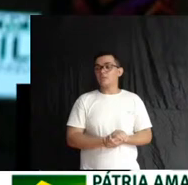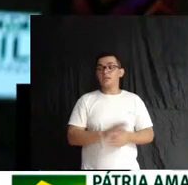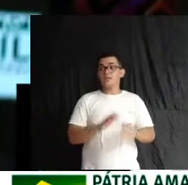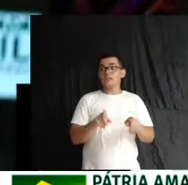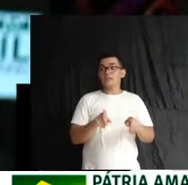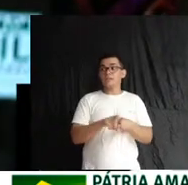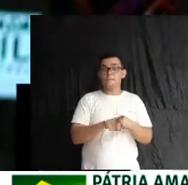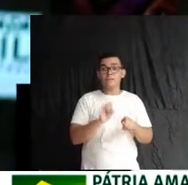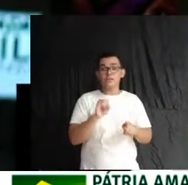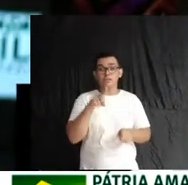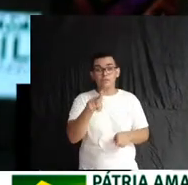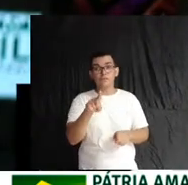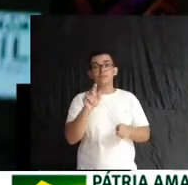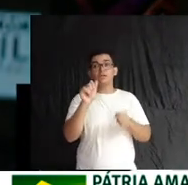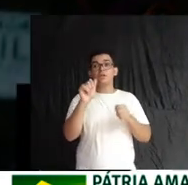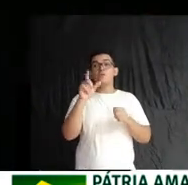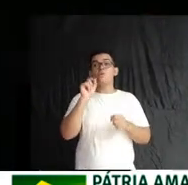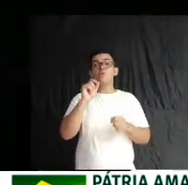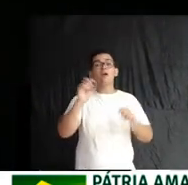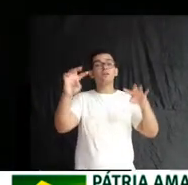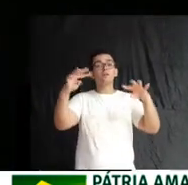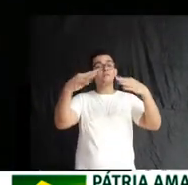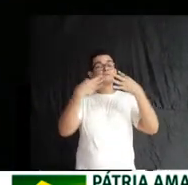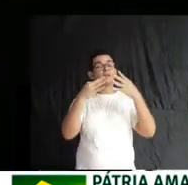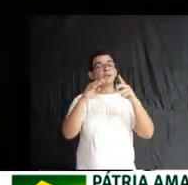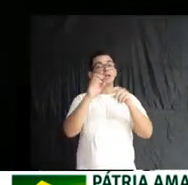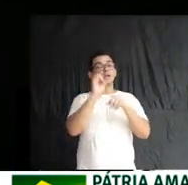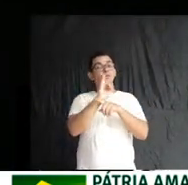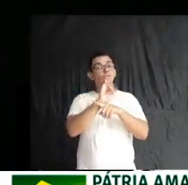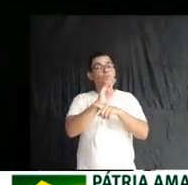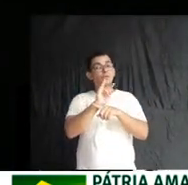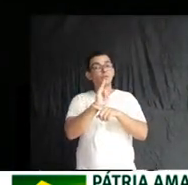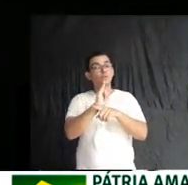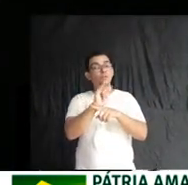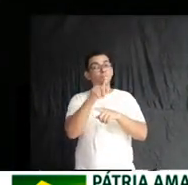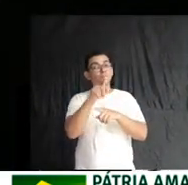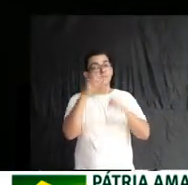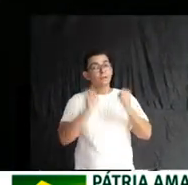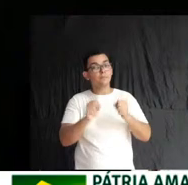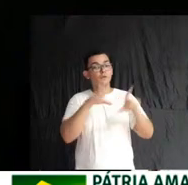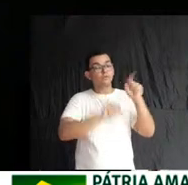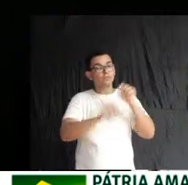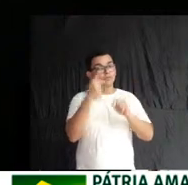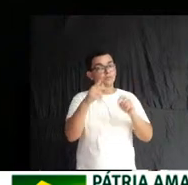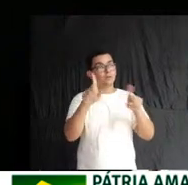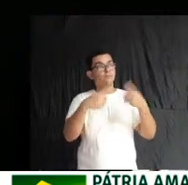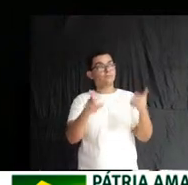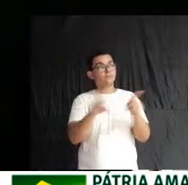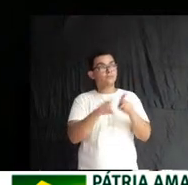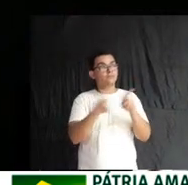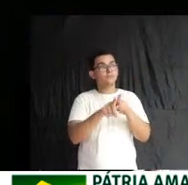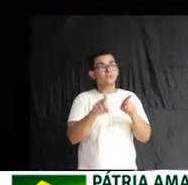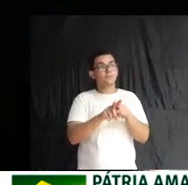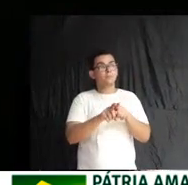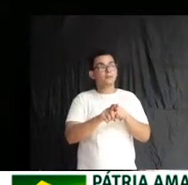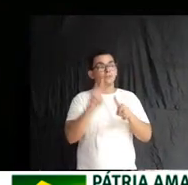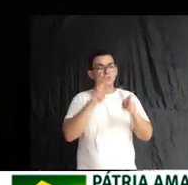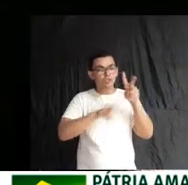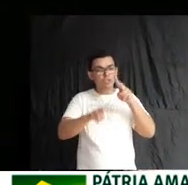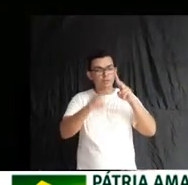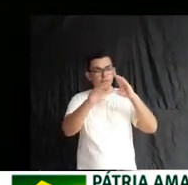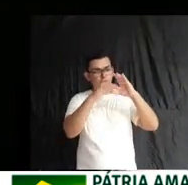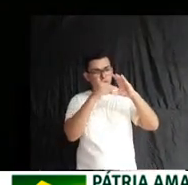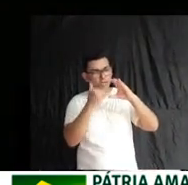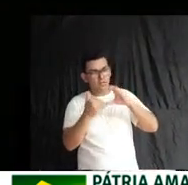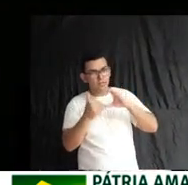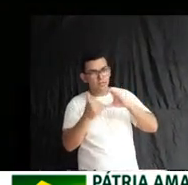aí então... no YouTube, pode pedir também, tá? Você pode pedir sua música aí que a Adriana vai tocar aqui para você. Tem alguém já pedindo aí? Ou... A gente tem vontade